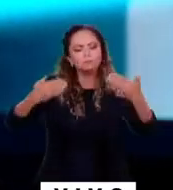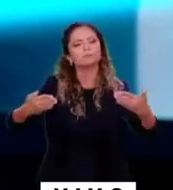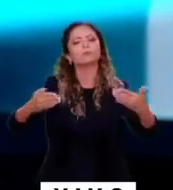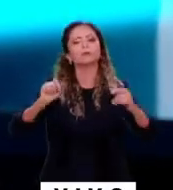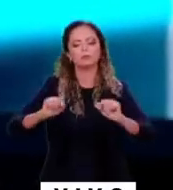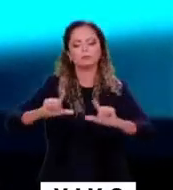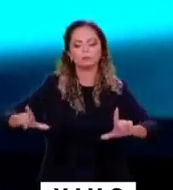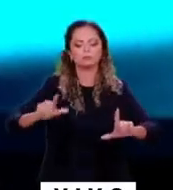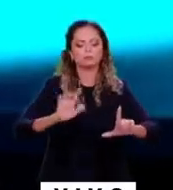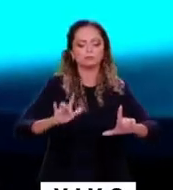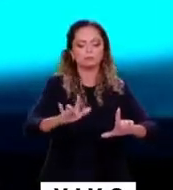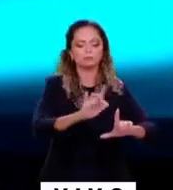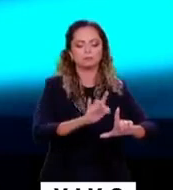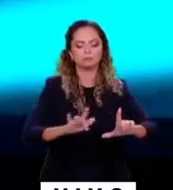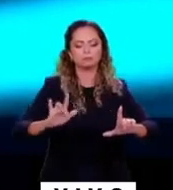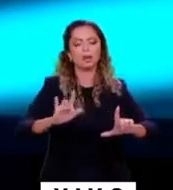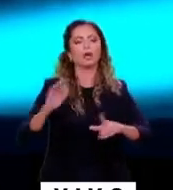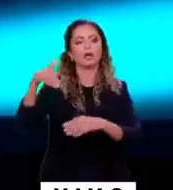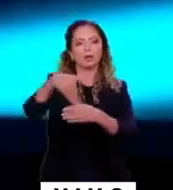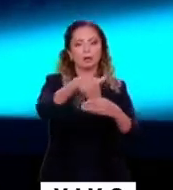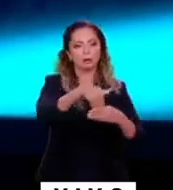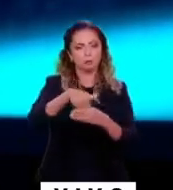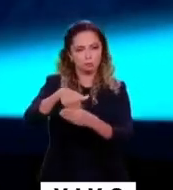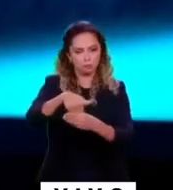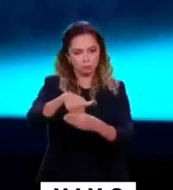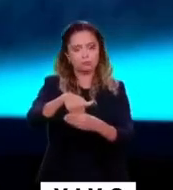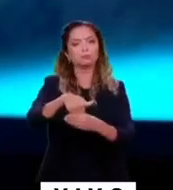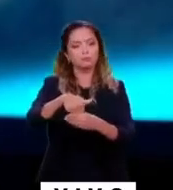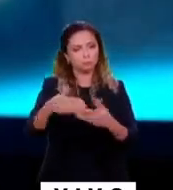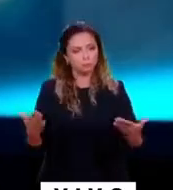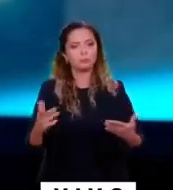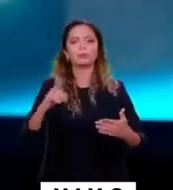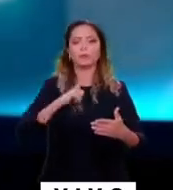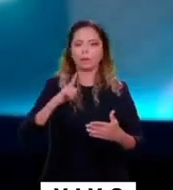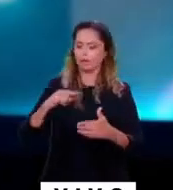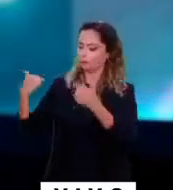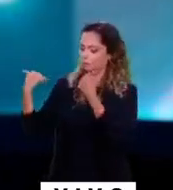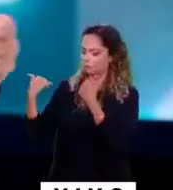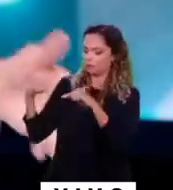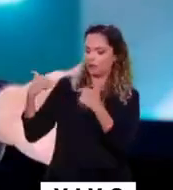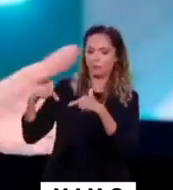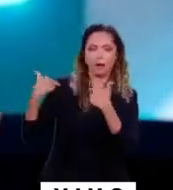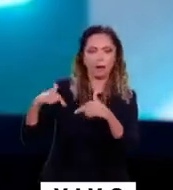cibernética o pessoal trabalha antes agora